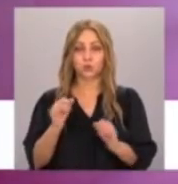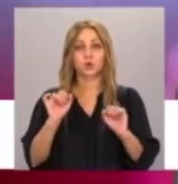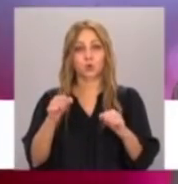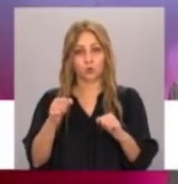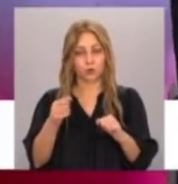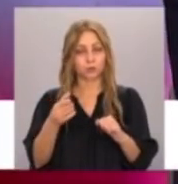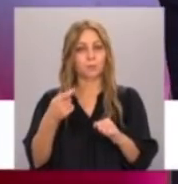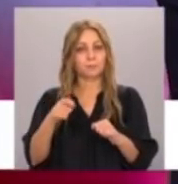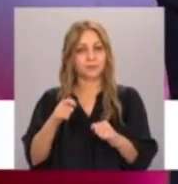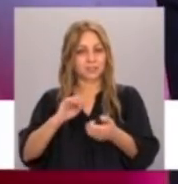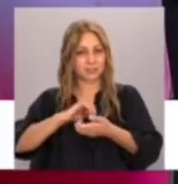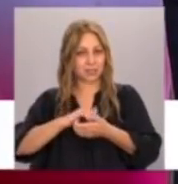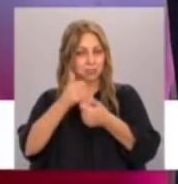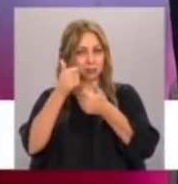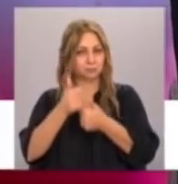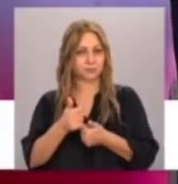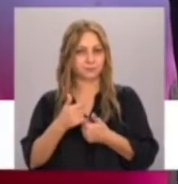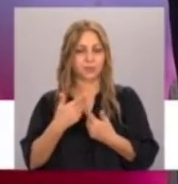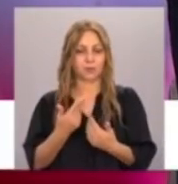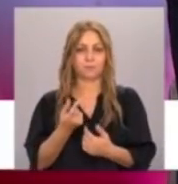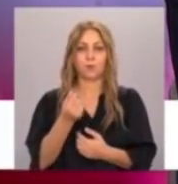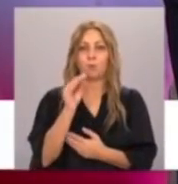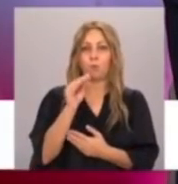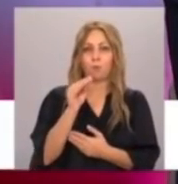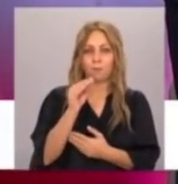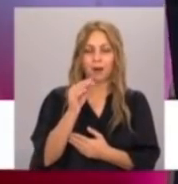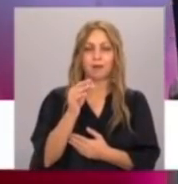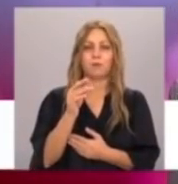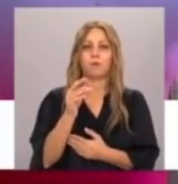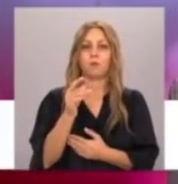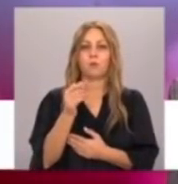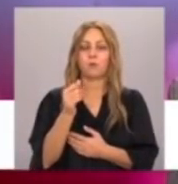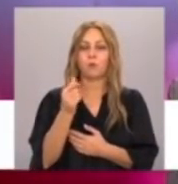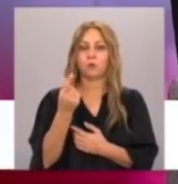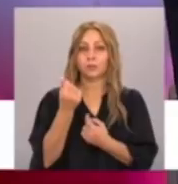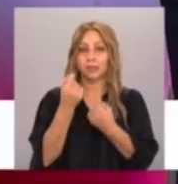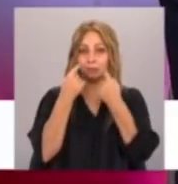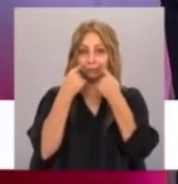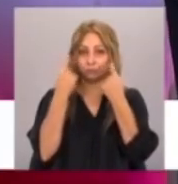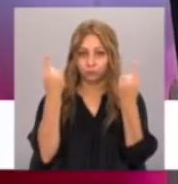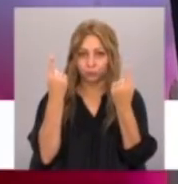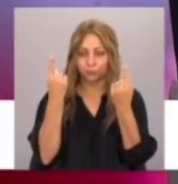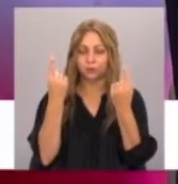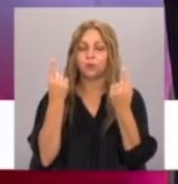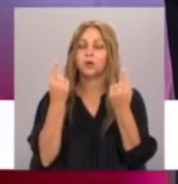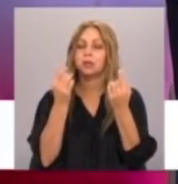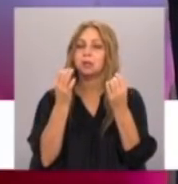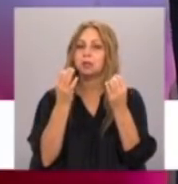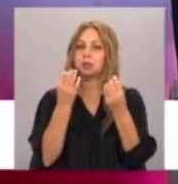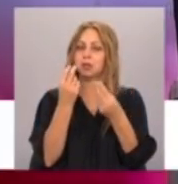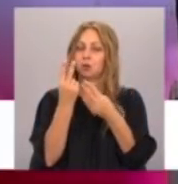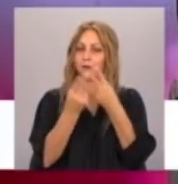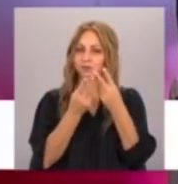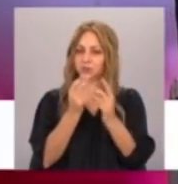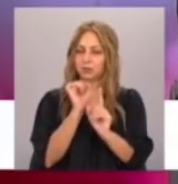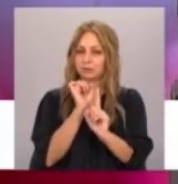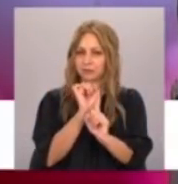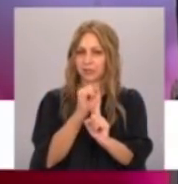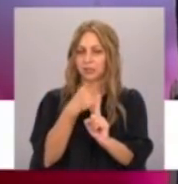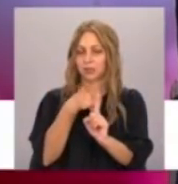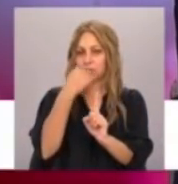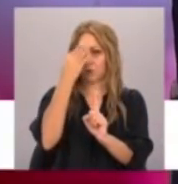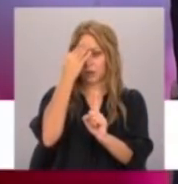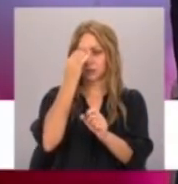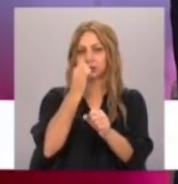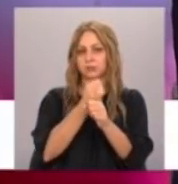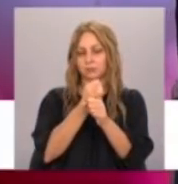um banco de capitais públicos com uma quota de mercado apreciável como tem a caixa geral depósitos entendo que tem um